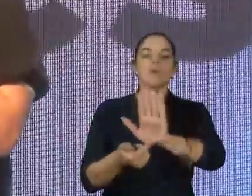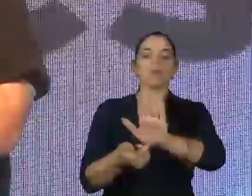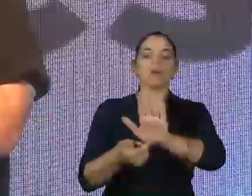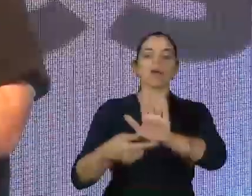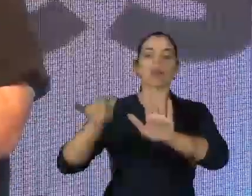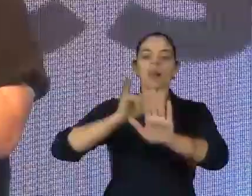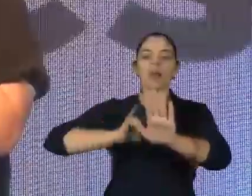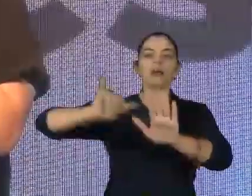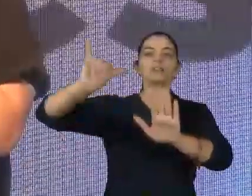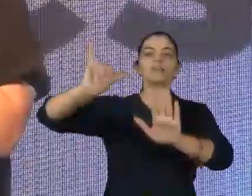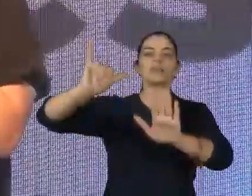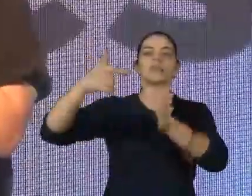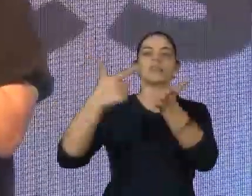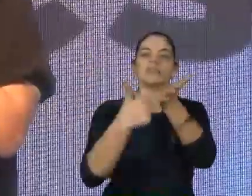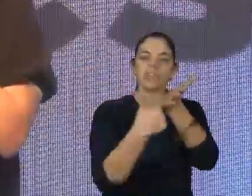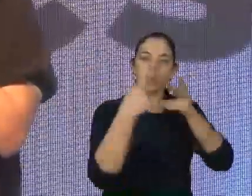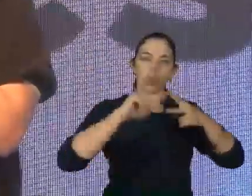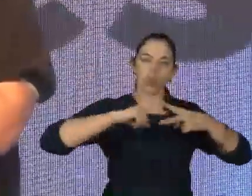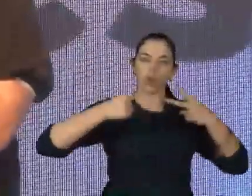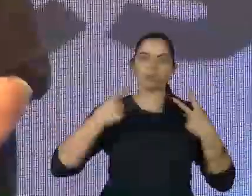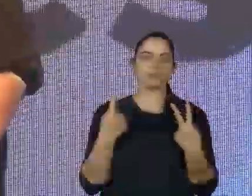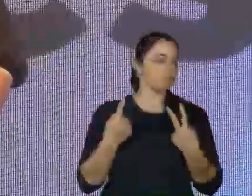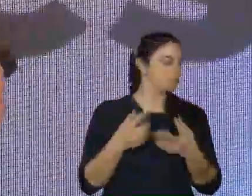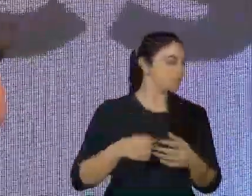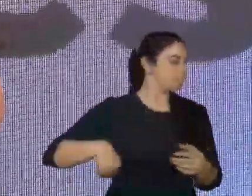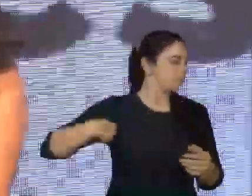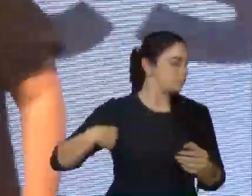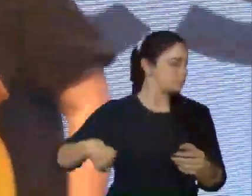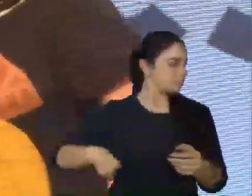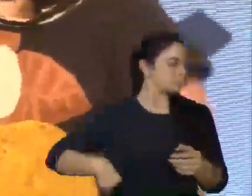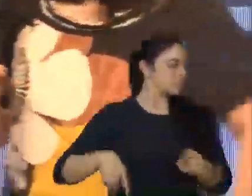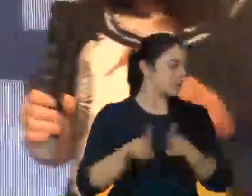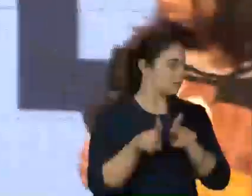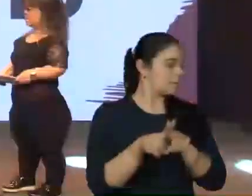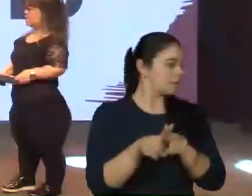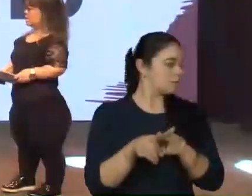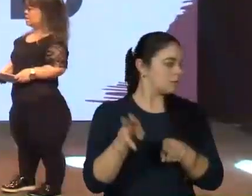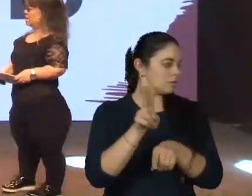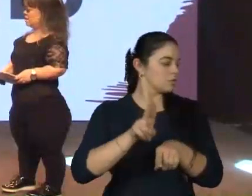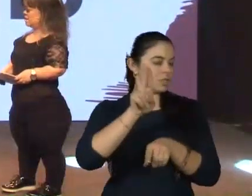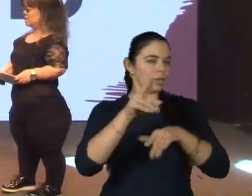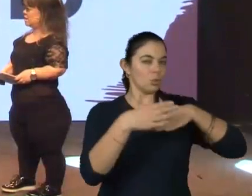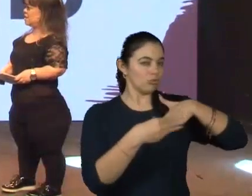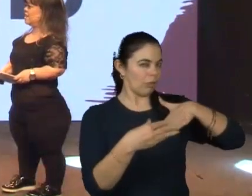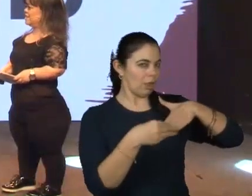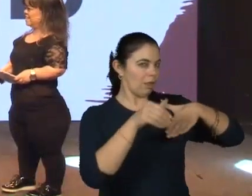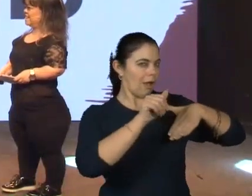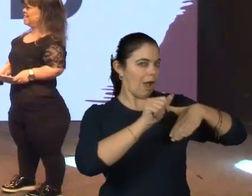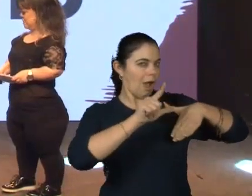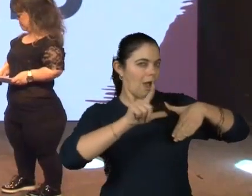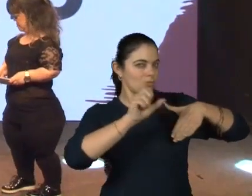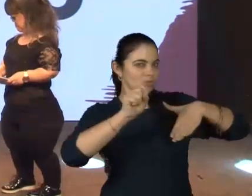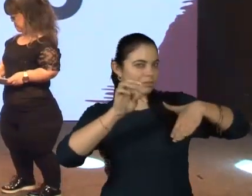lançamento do livro do cromossomo 21. Perfeito, Mariana. Você também está vestindo um All-Star aqui, né? Sim.